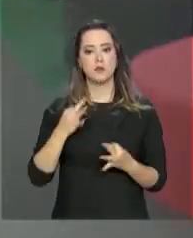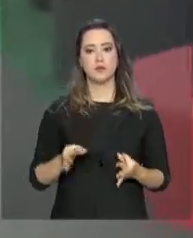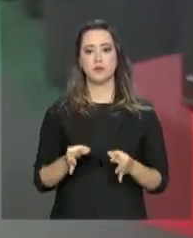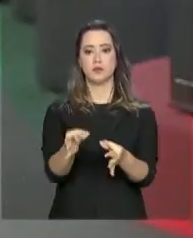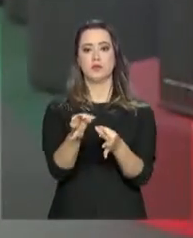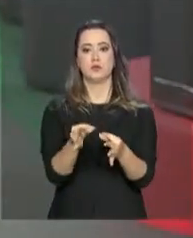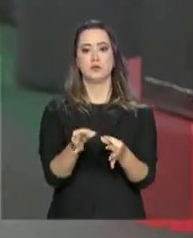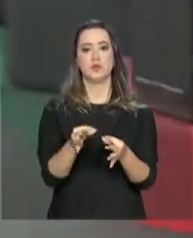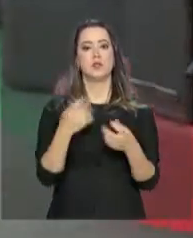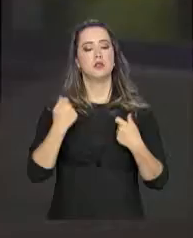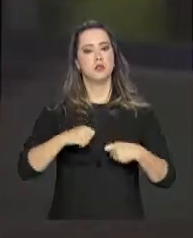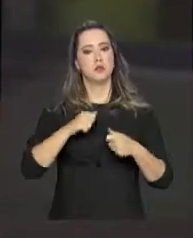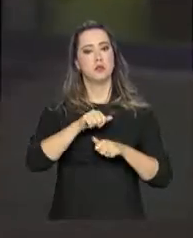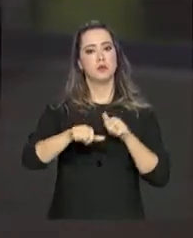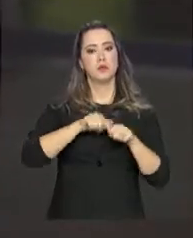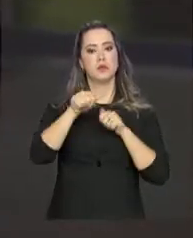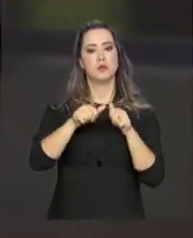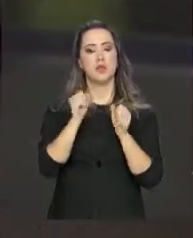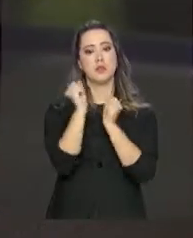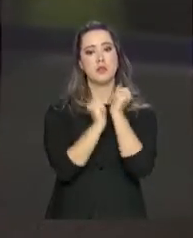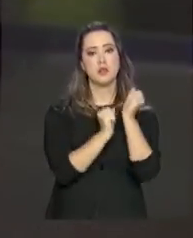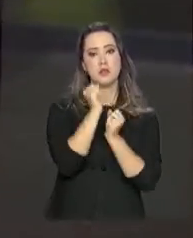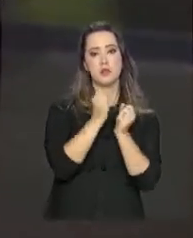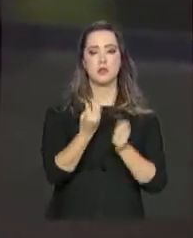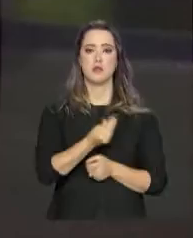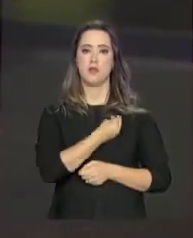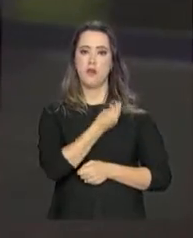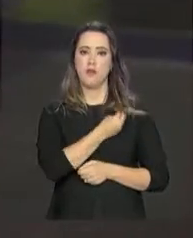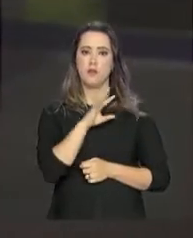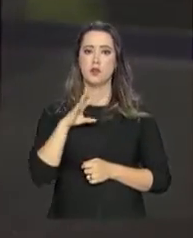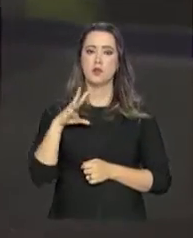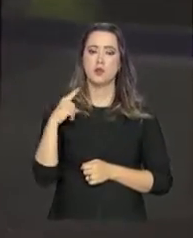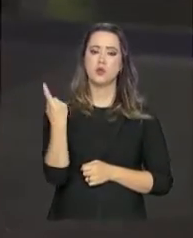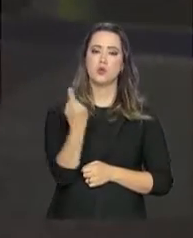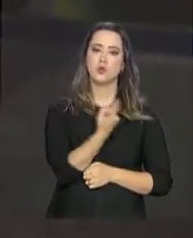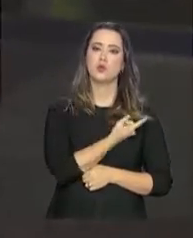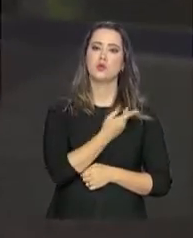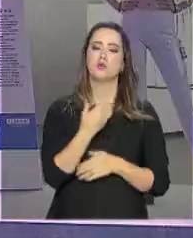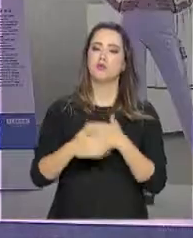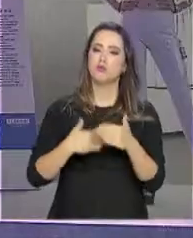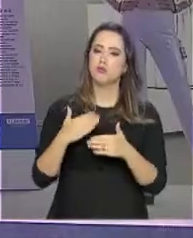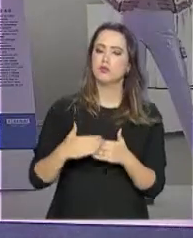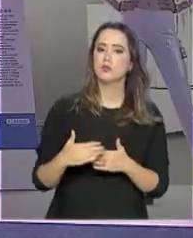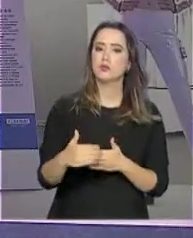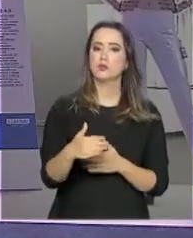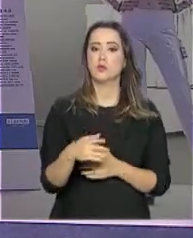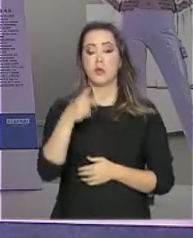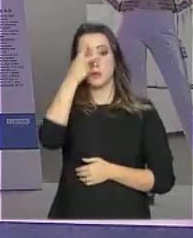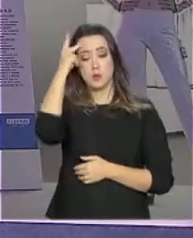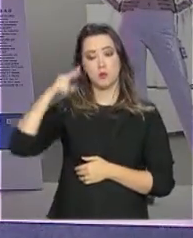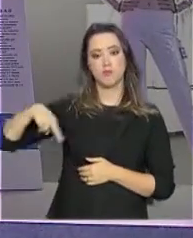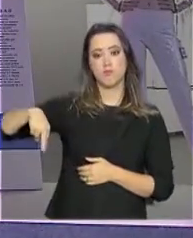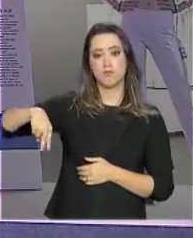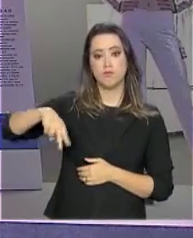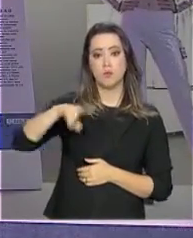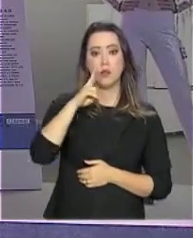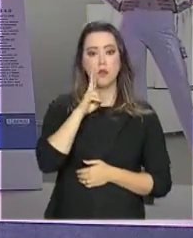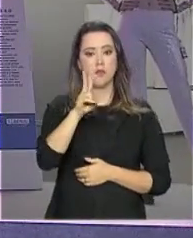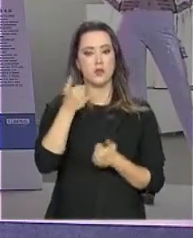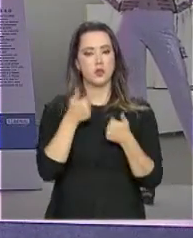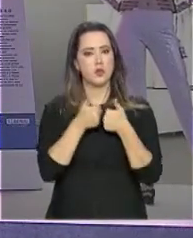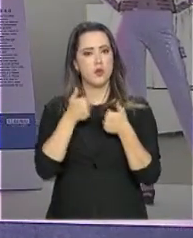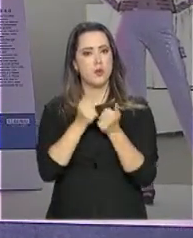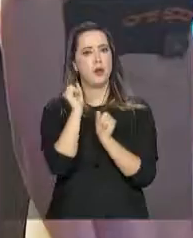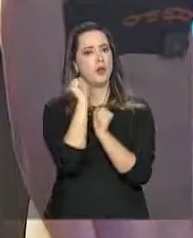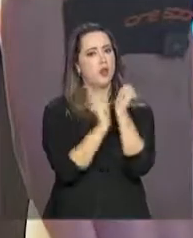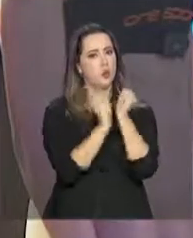que devem mudar as indústrias ea vida de todos nós nos próximos anos quem passa por aqui confere as novidades da indústria